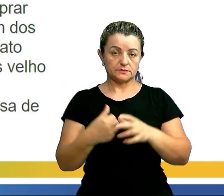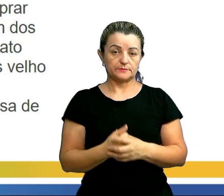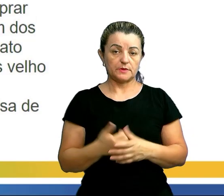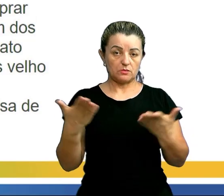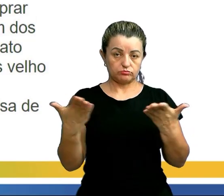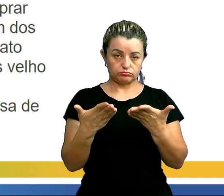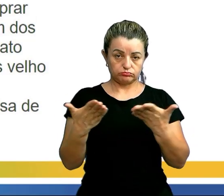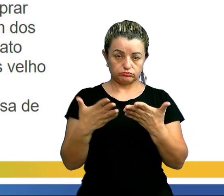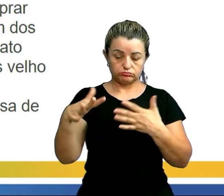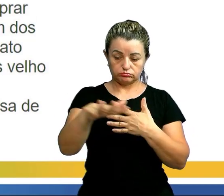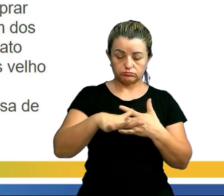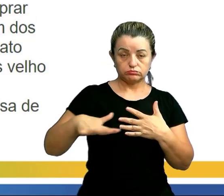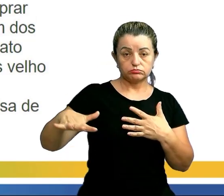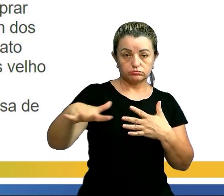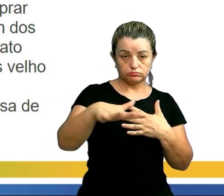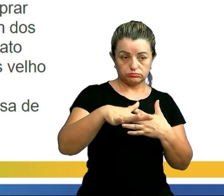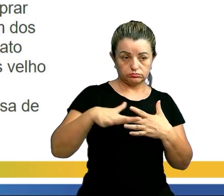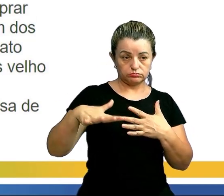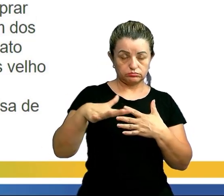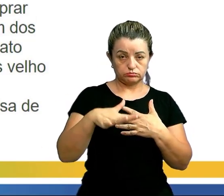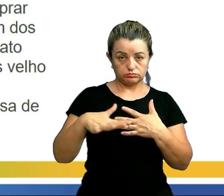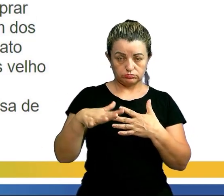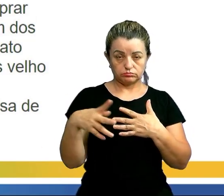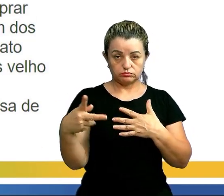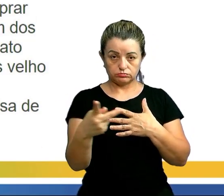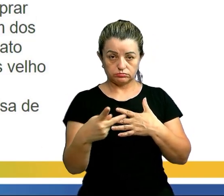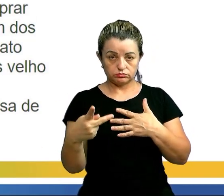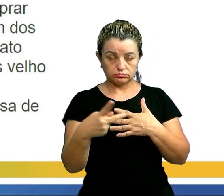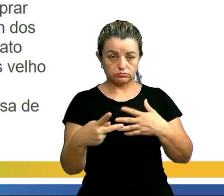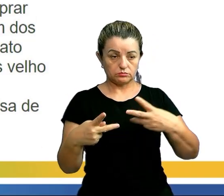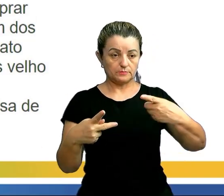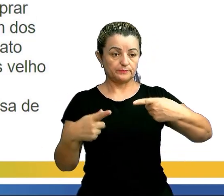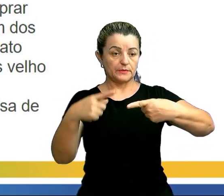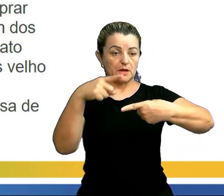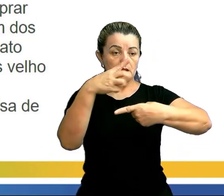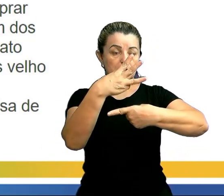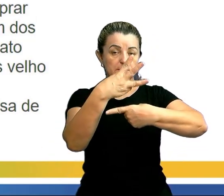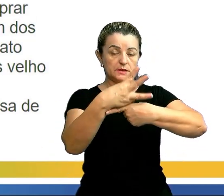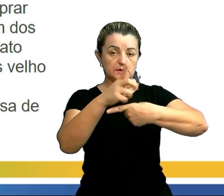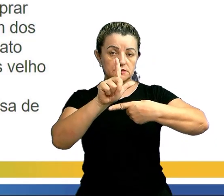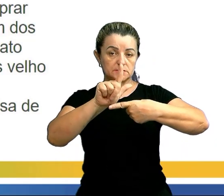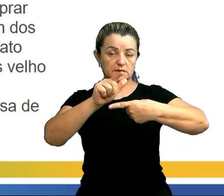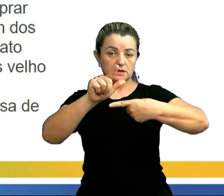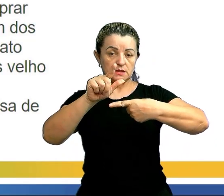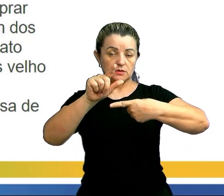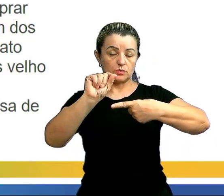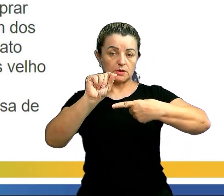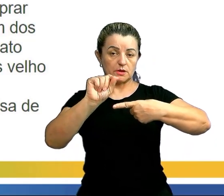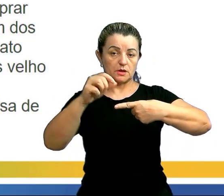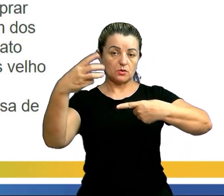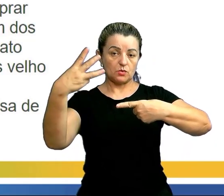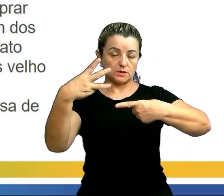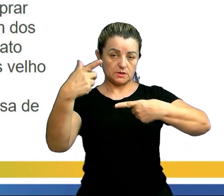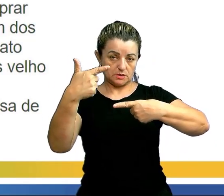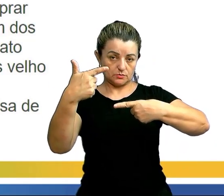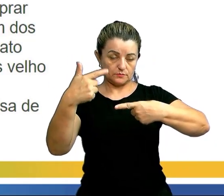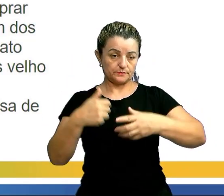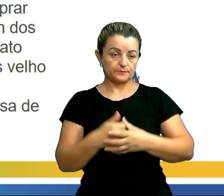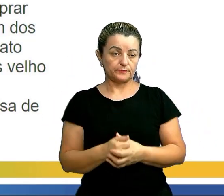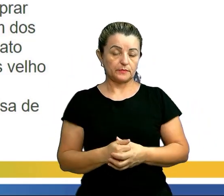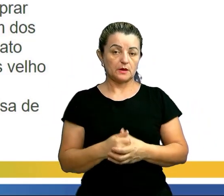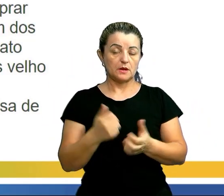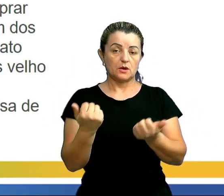com o raio, igual a raiz de 3, tá? Multiplica cruzado, cancela a raiz de 3, o L é igual